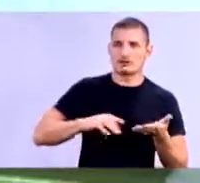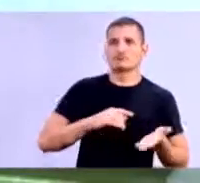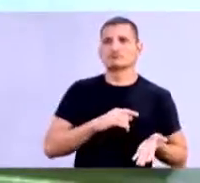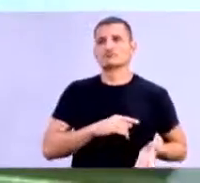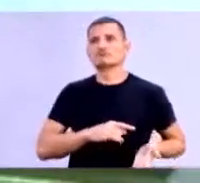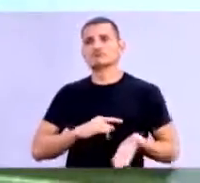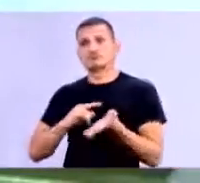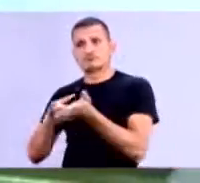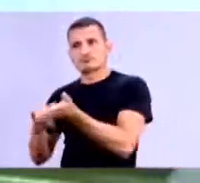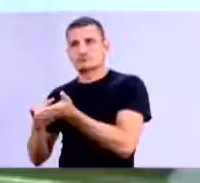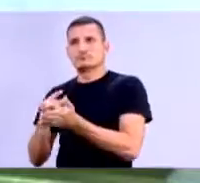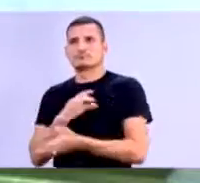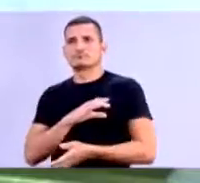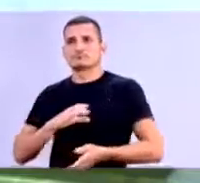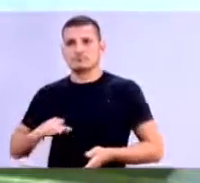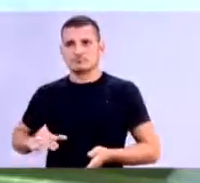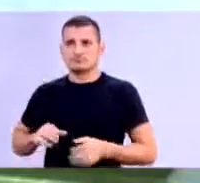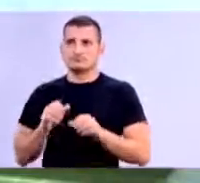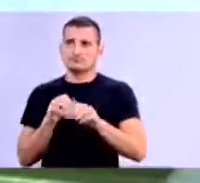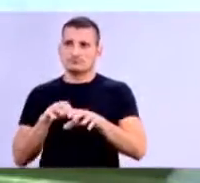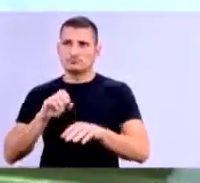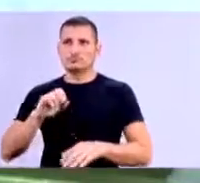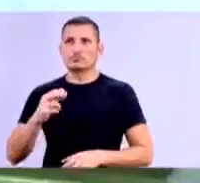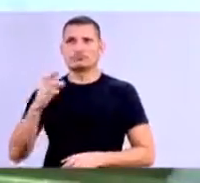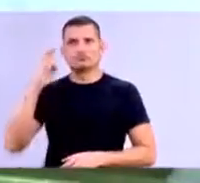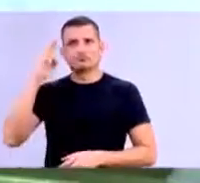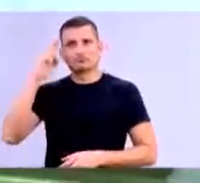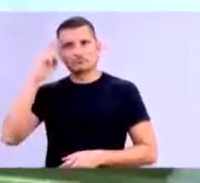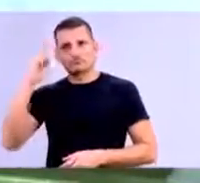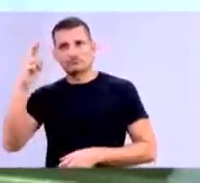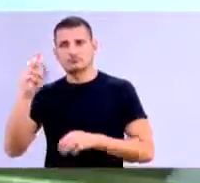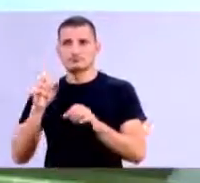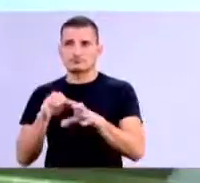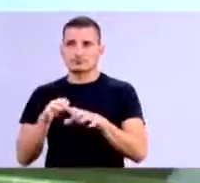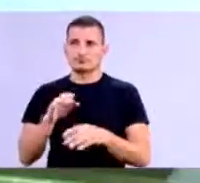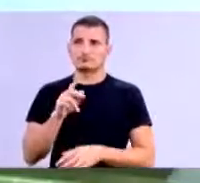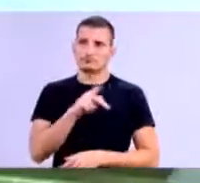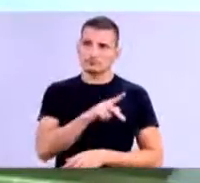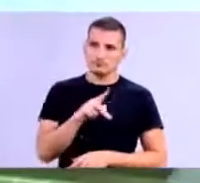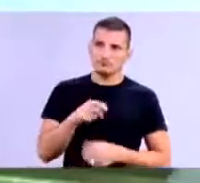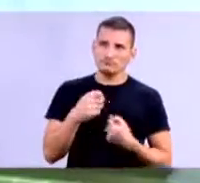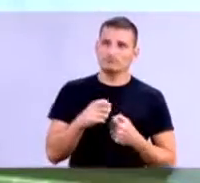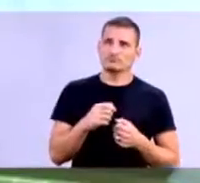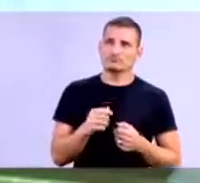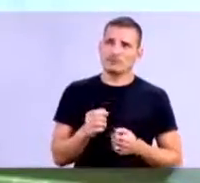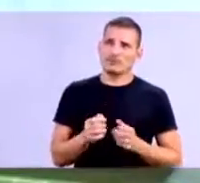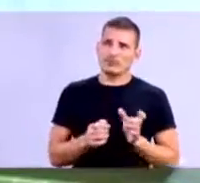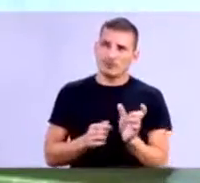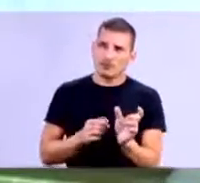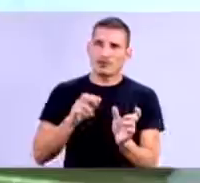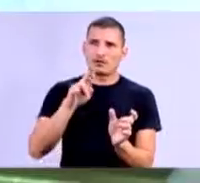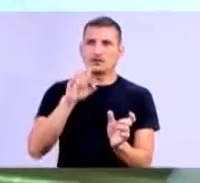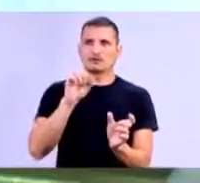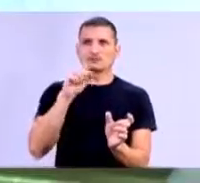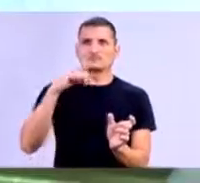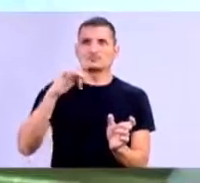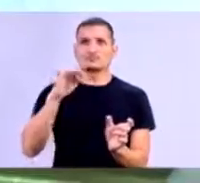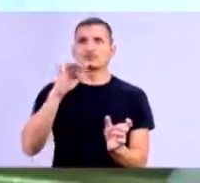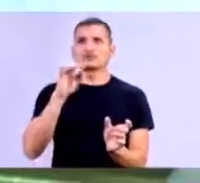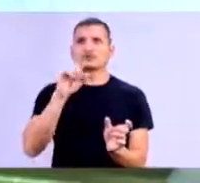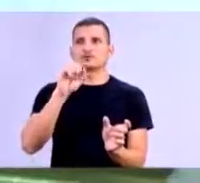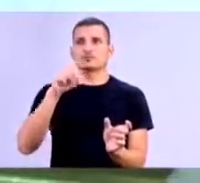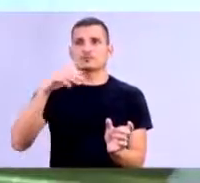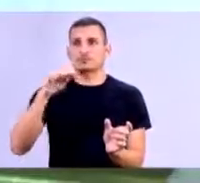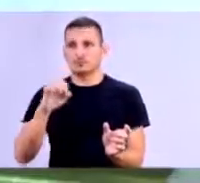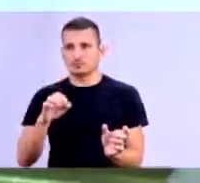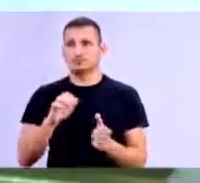o coordenador de ensino ou para o diretor de ensino, o professor deve colocar no final respeitosamente. Se